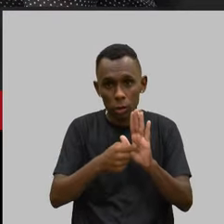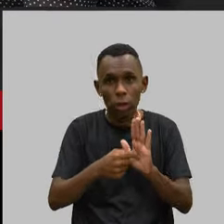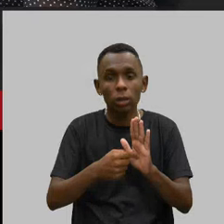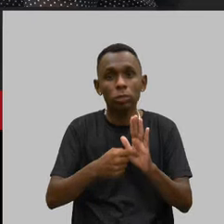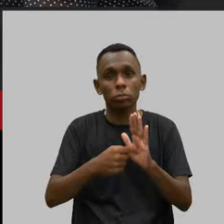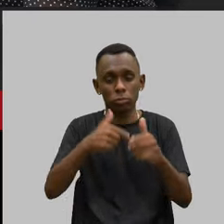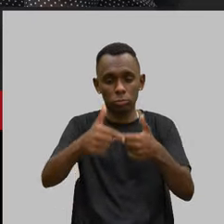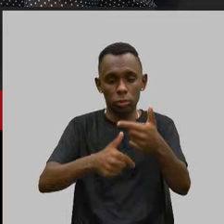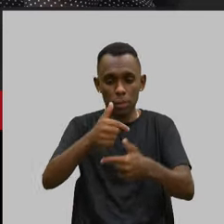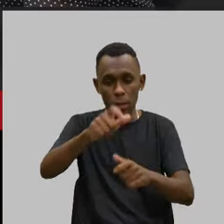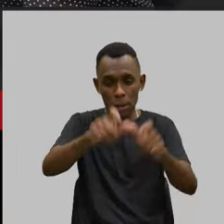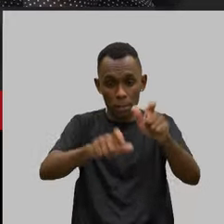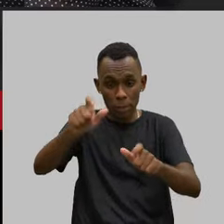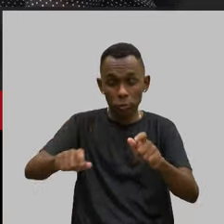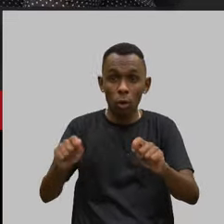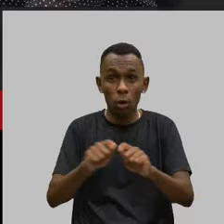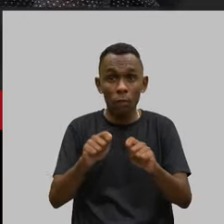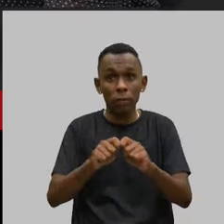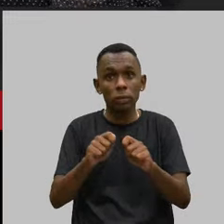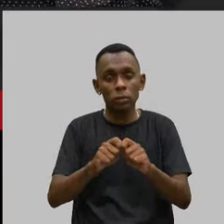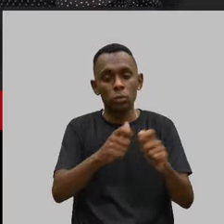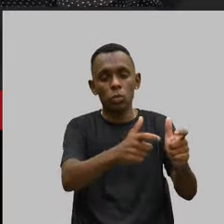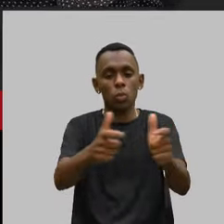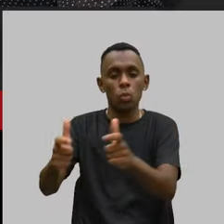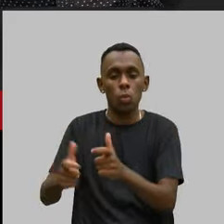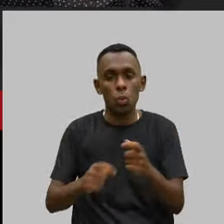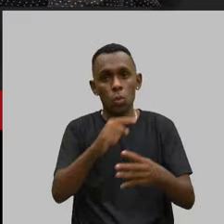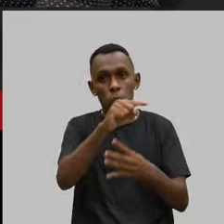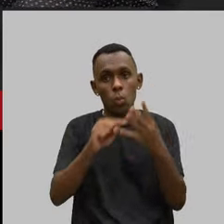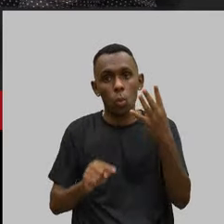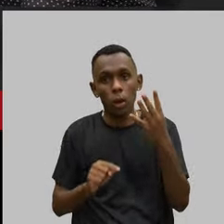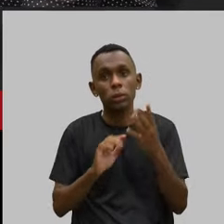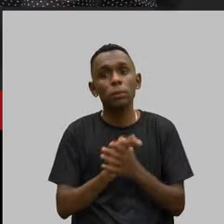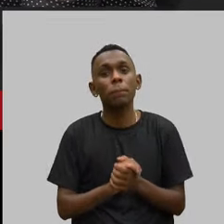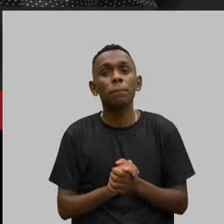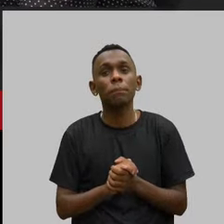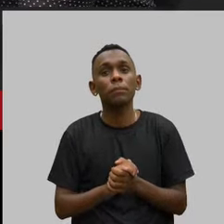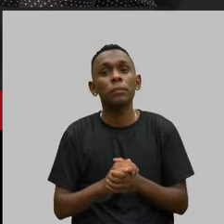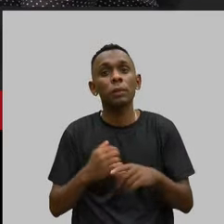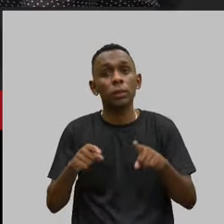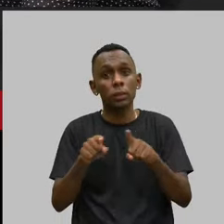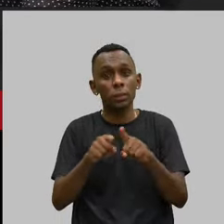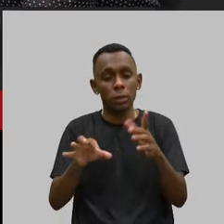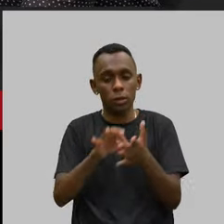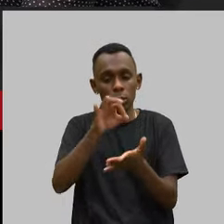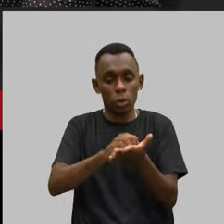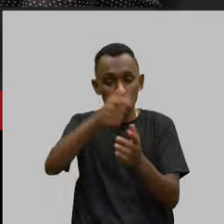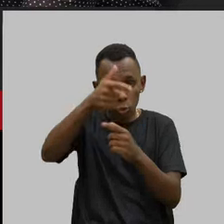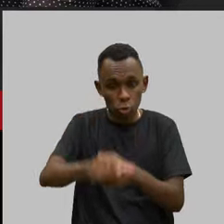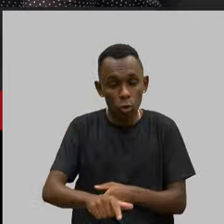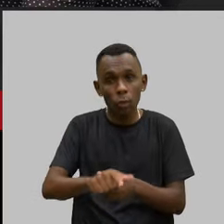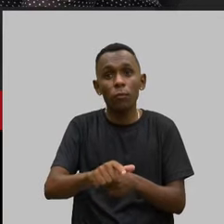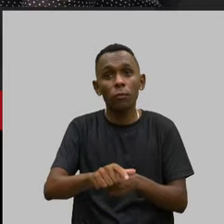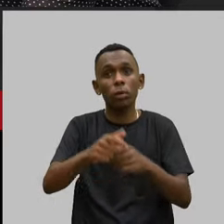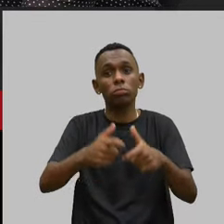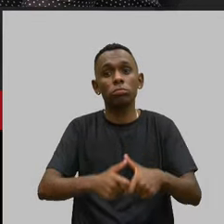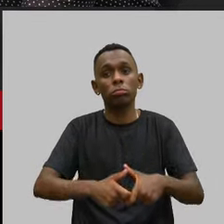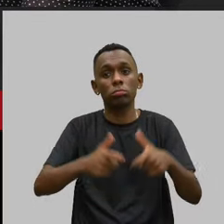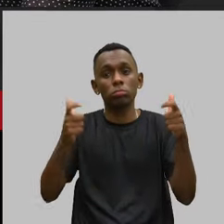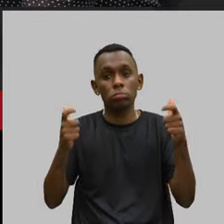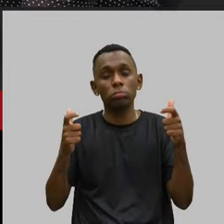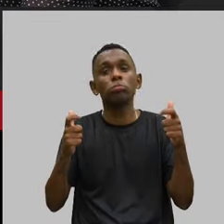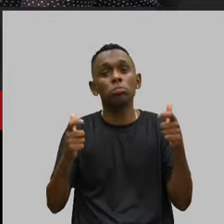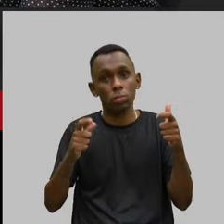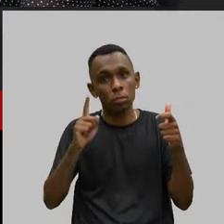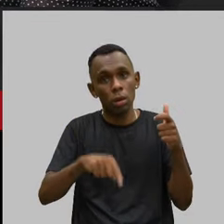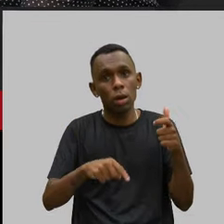eh sendo realizado em quatro órgãos e a gente teve também o recad estamento de nativos com ampliação de eh